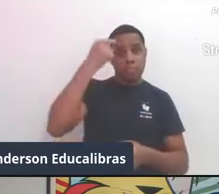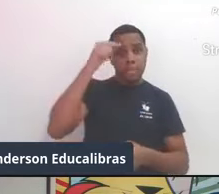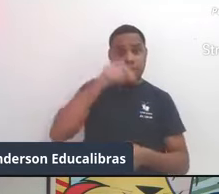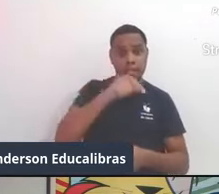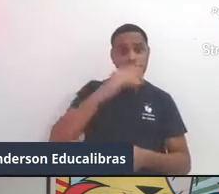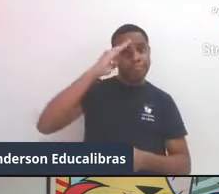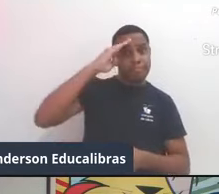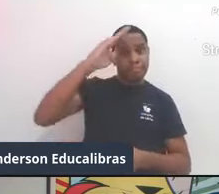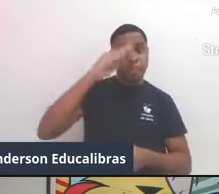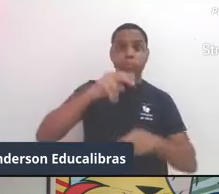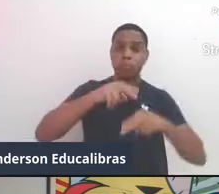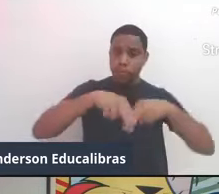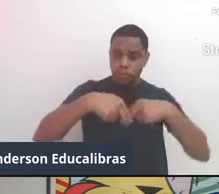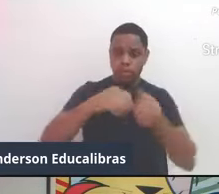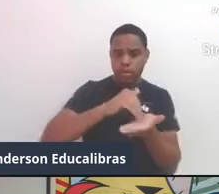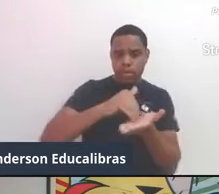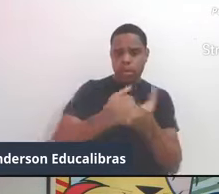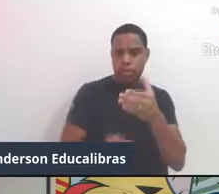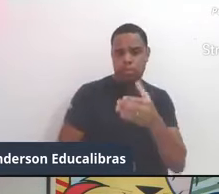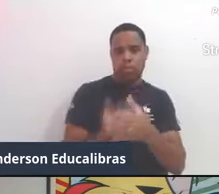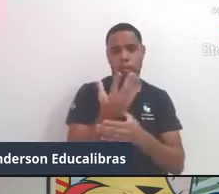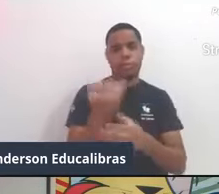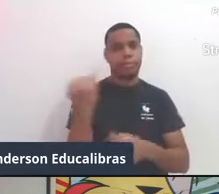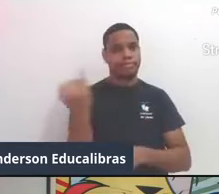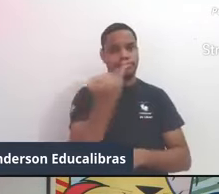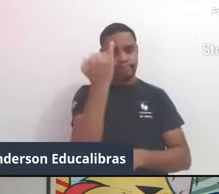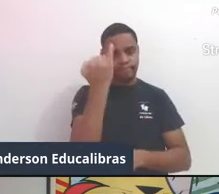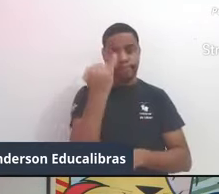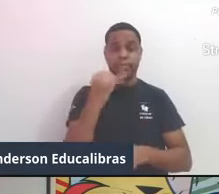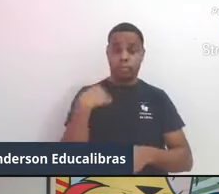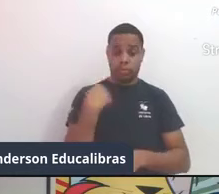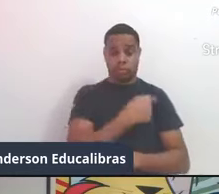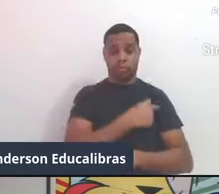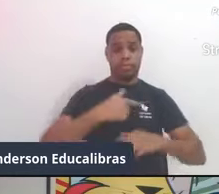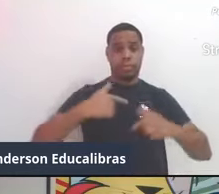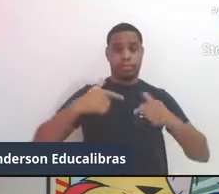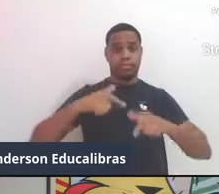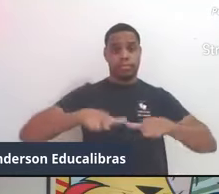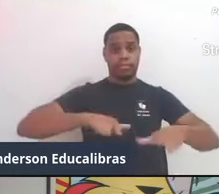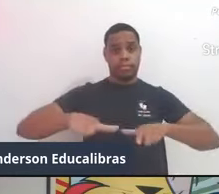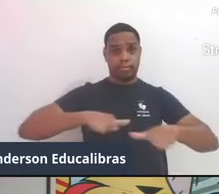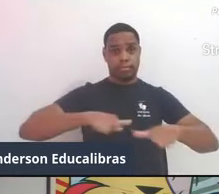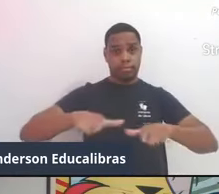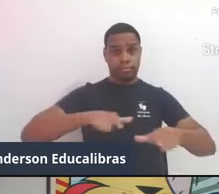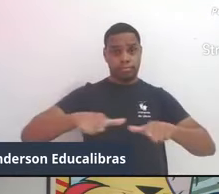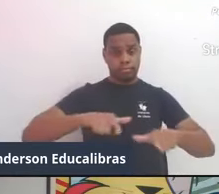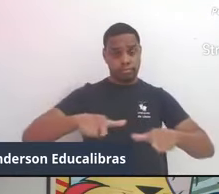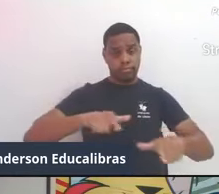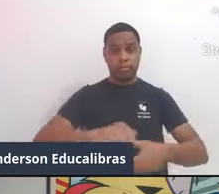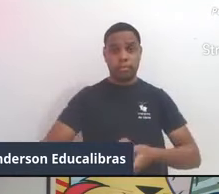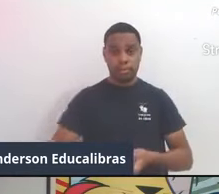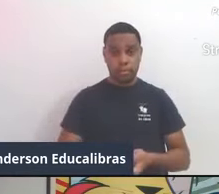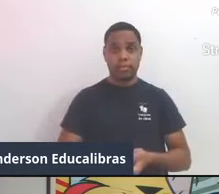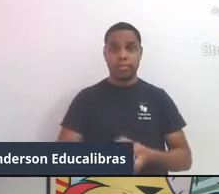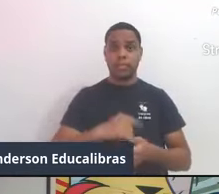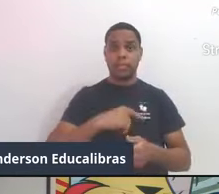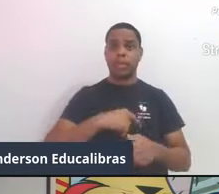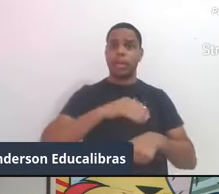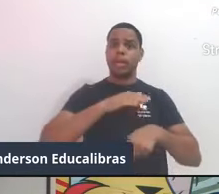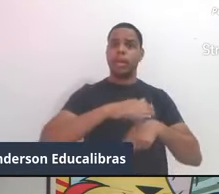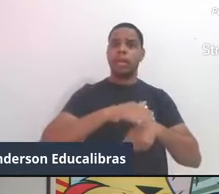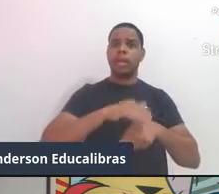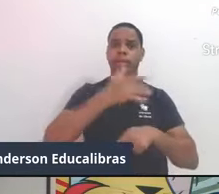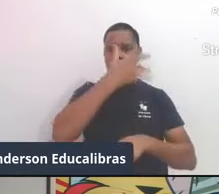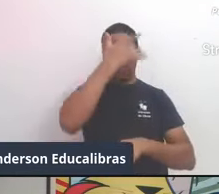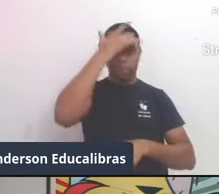que justifica essa secretaria. E nós trabalhamos, Luciana sabe bem disso, no protagonismo da pessoa